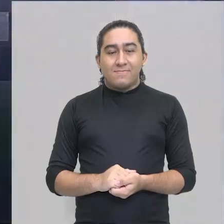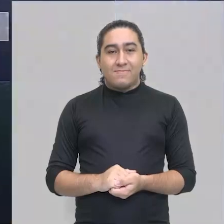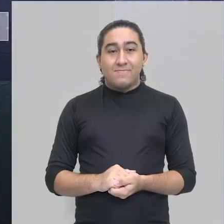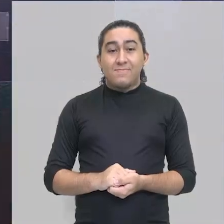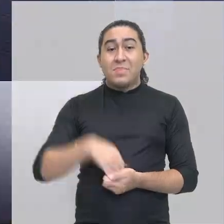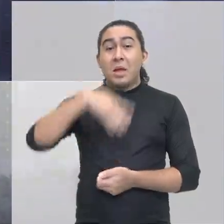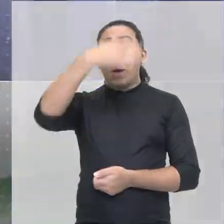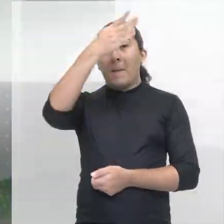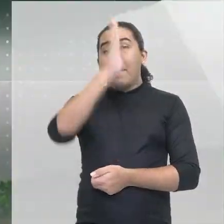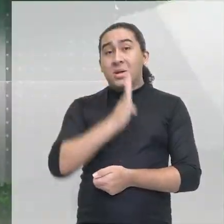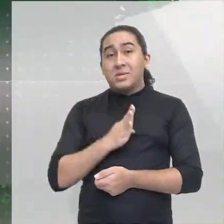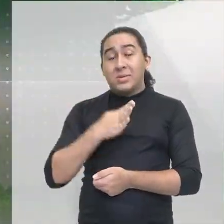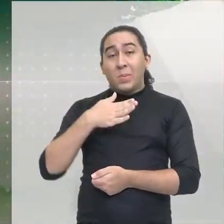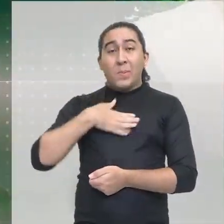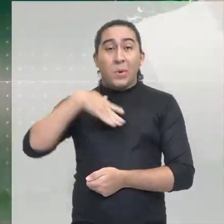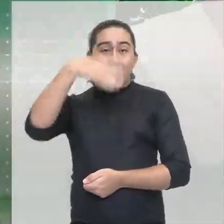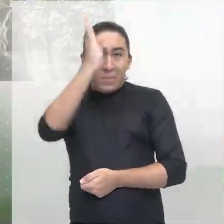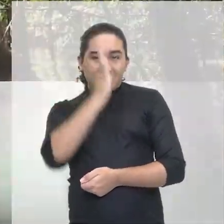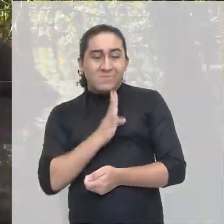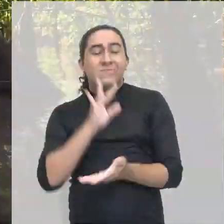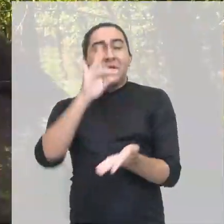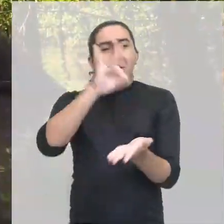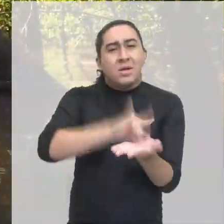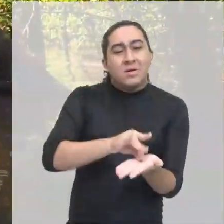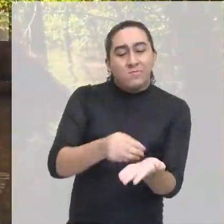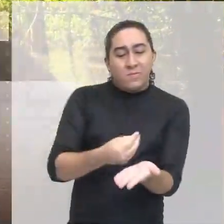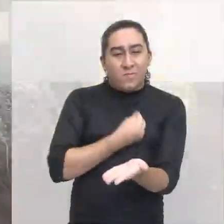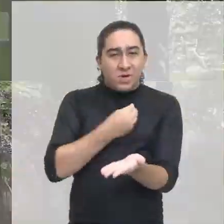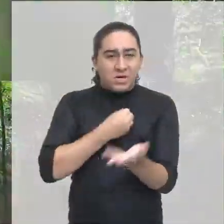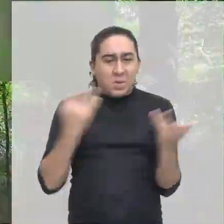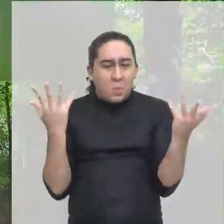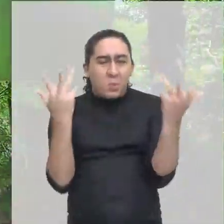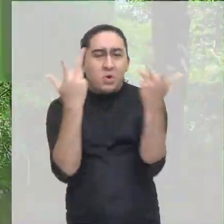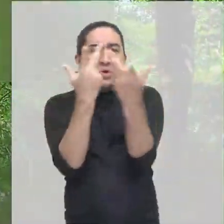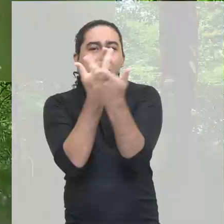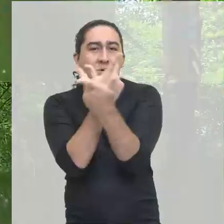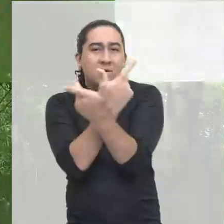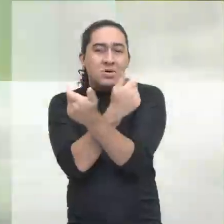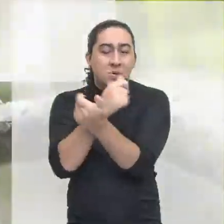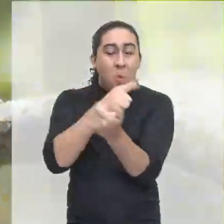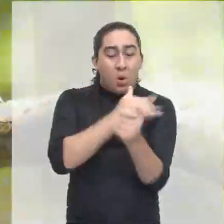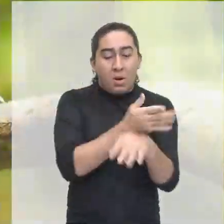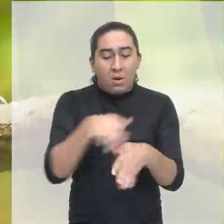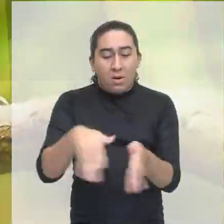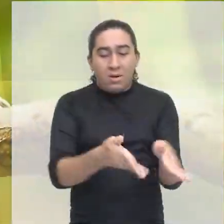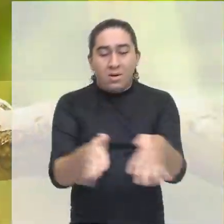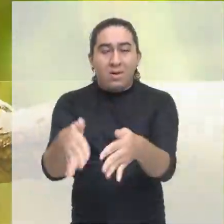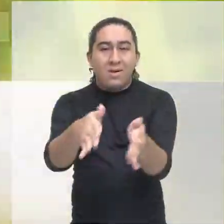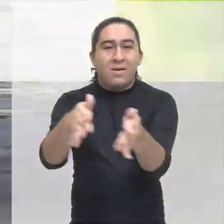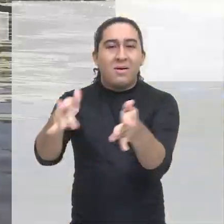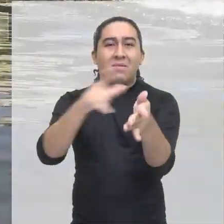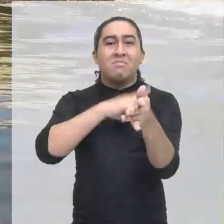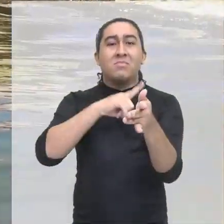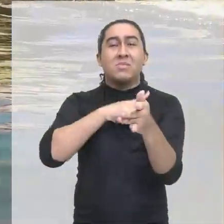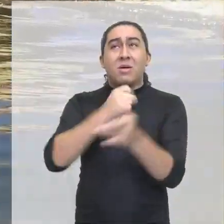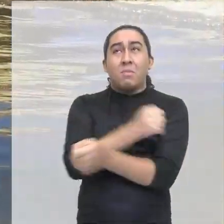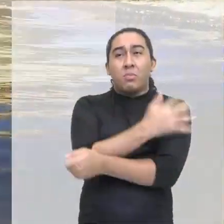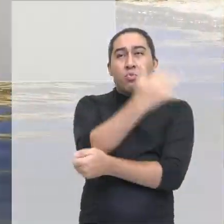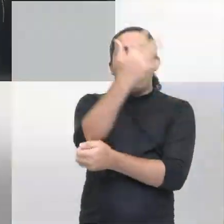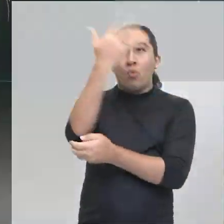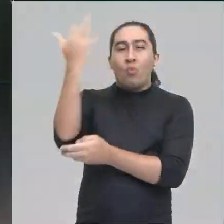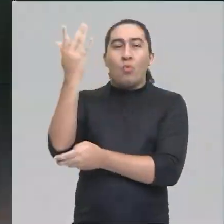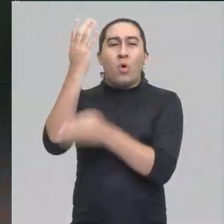Brasil, meu Brasil brasileiro, meu mulato insoneiro, vou cantar-te nos meus